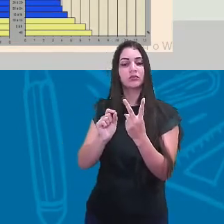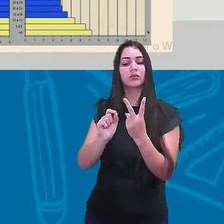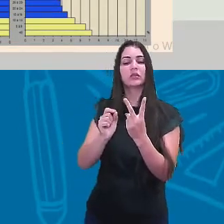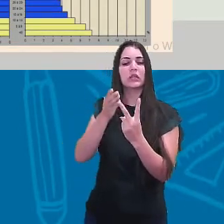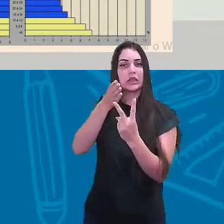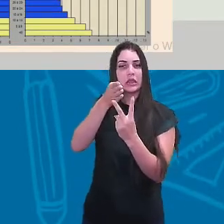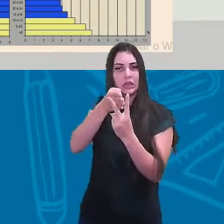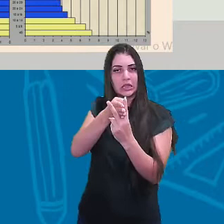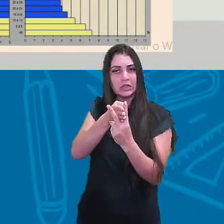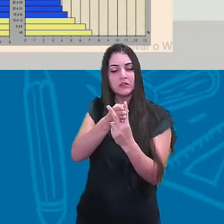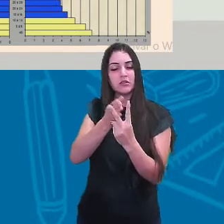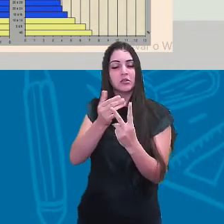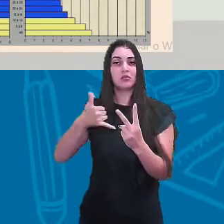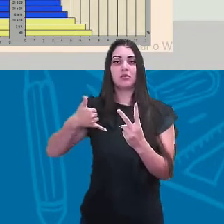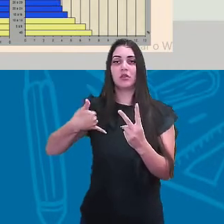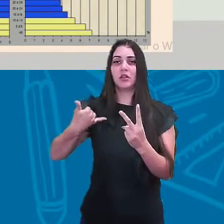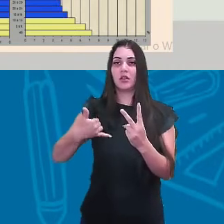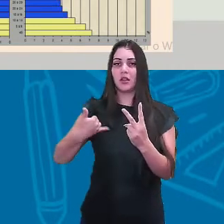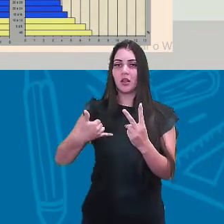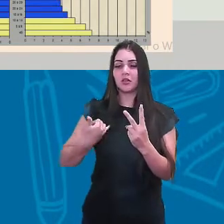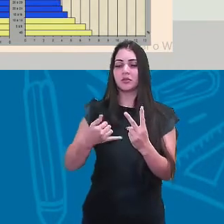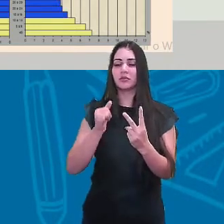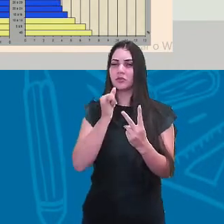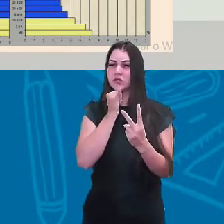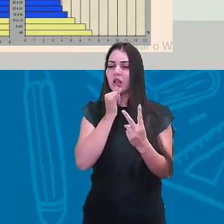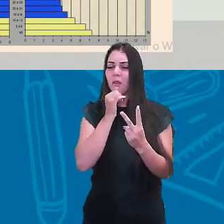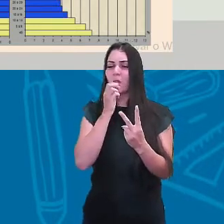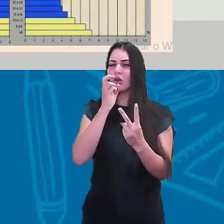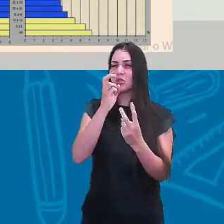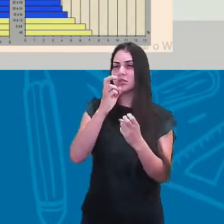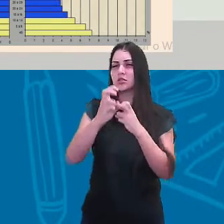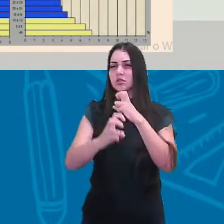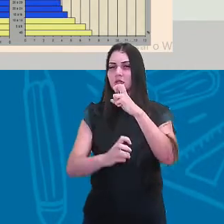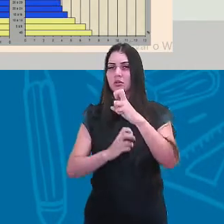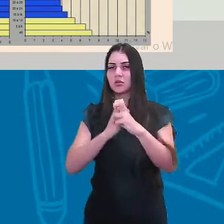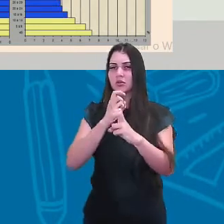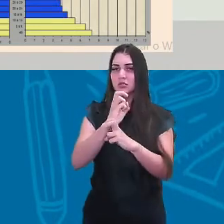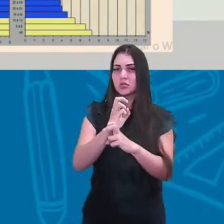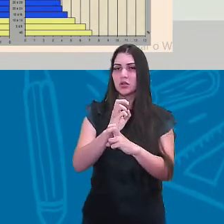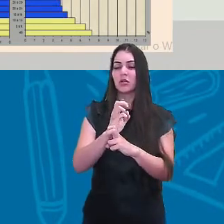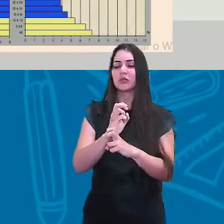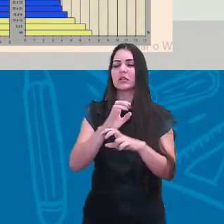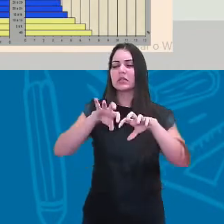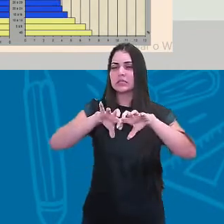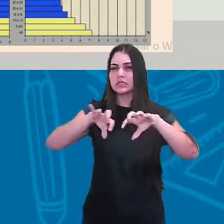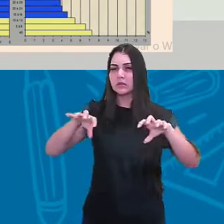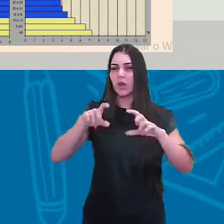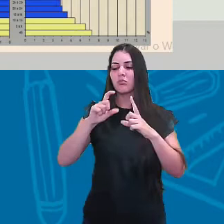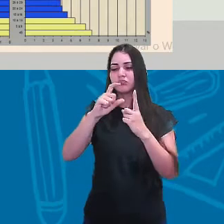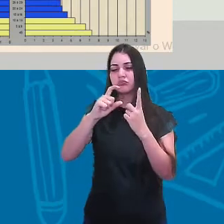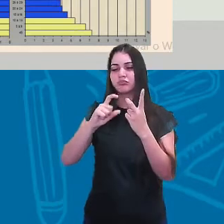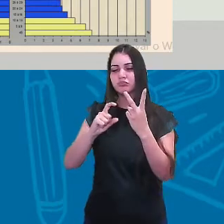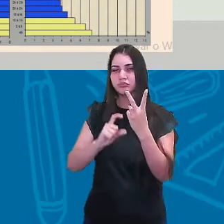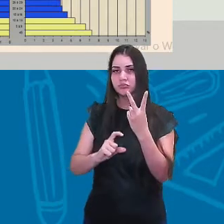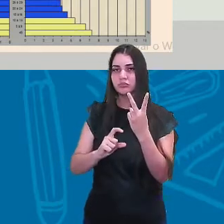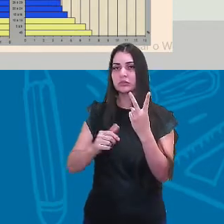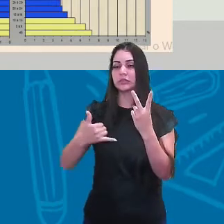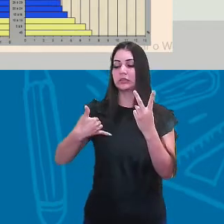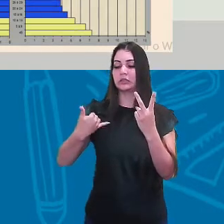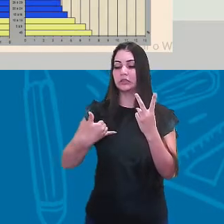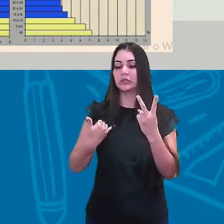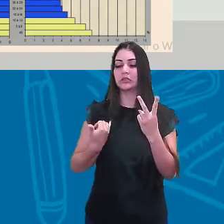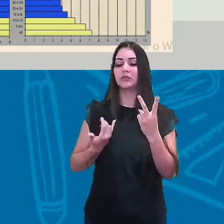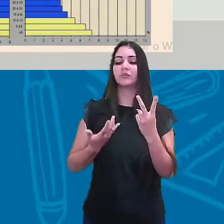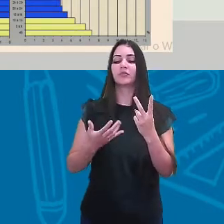idades, blocos de idade. Geralmente é de 5 em 5, mas a gente separa ela por blocos de idade. E além dos blocos de idade, a